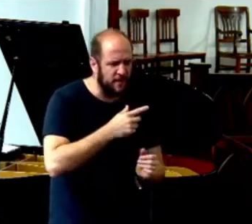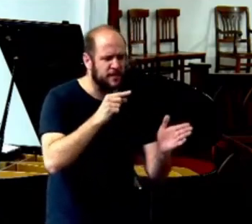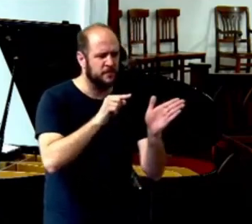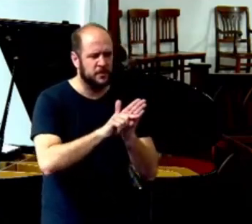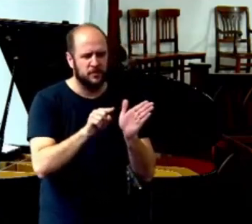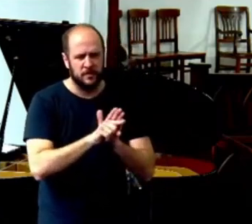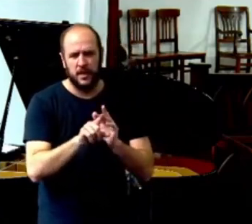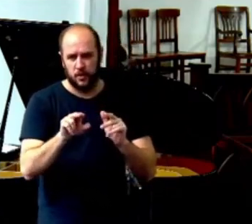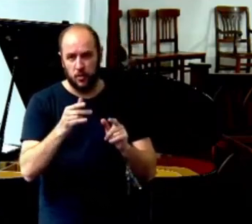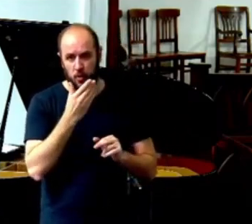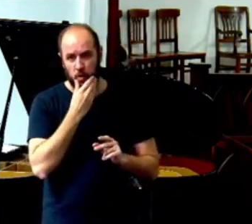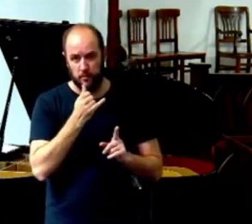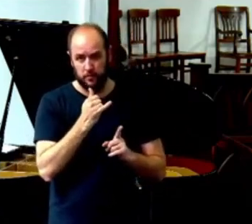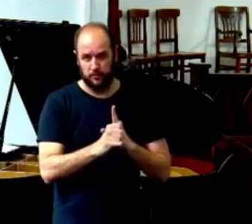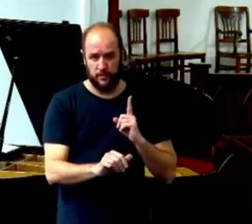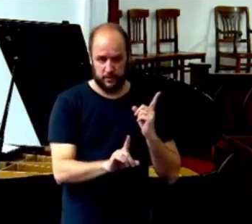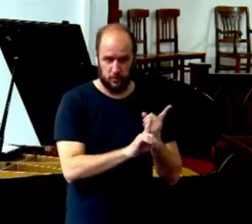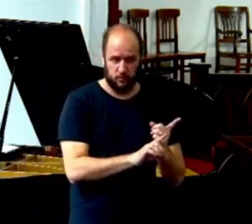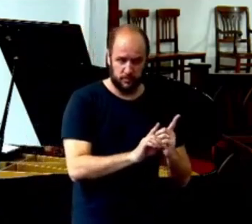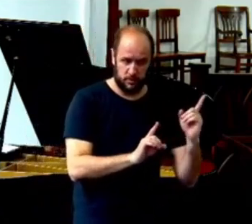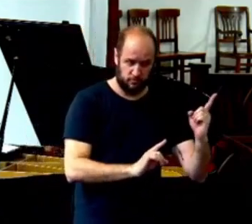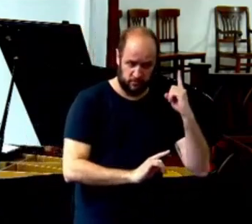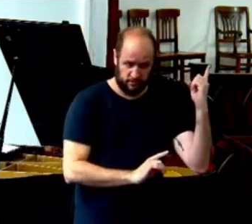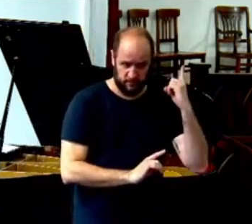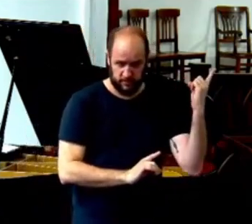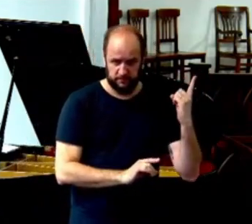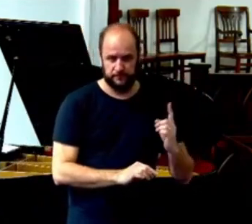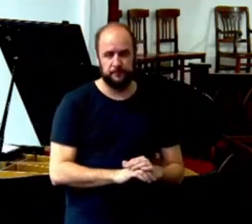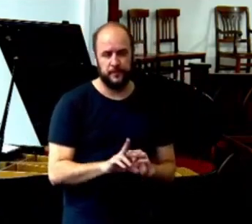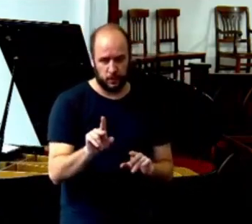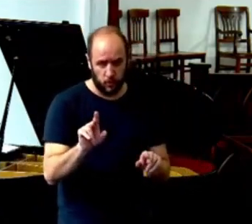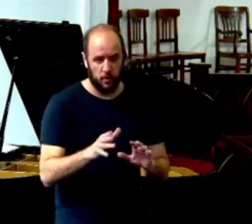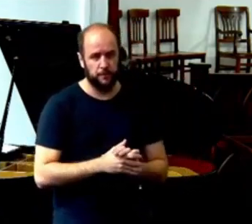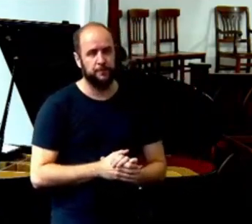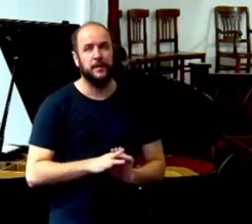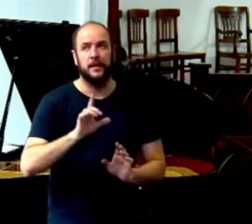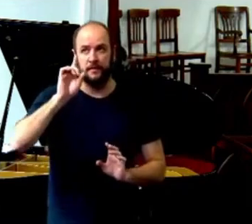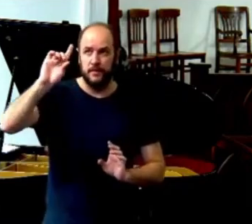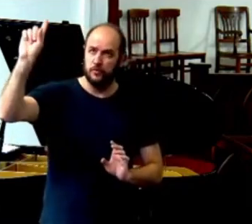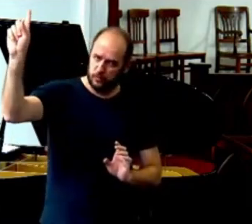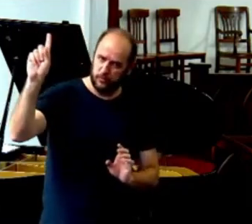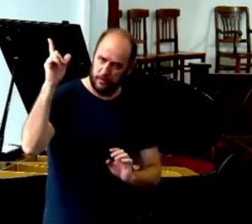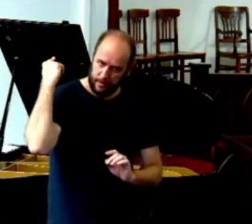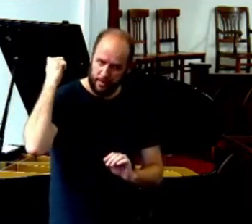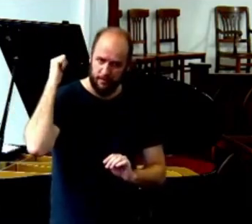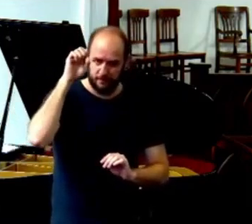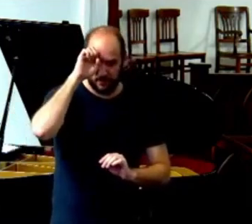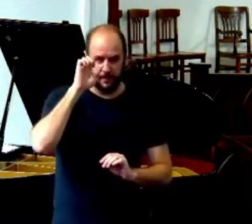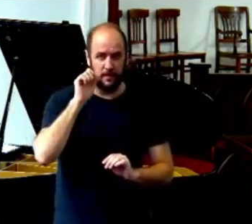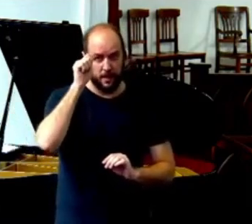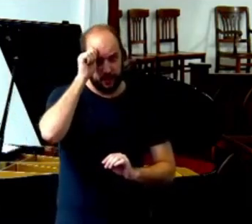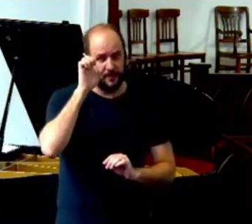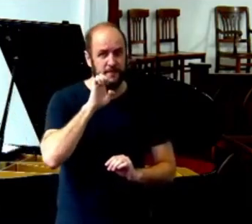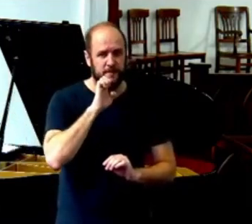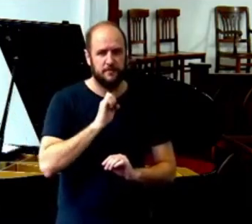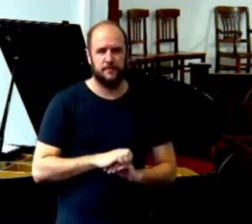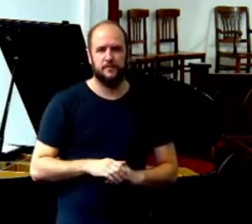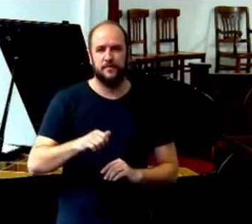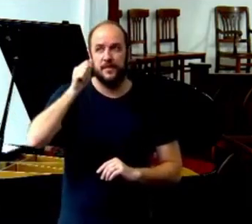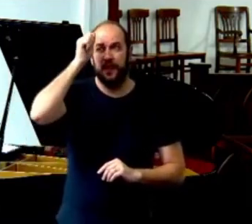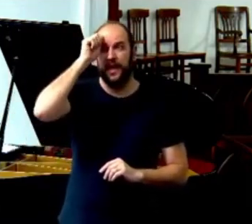como Natã vai ao encontro de Davi como um movimento da sua graça. O que é que Adão